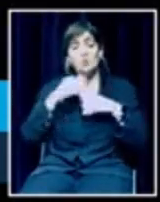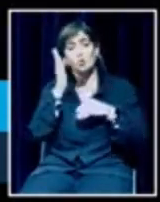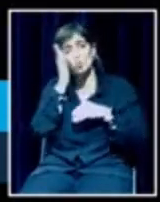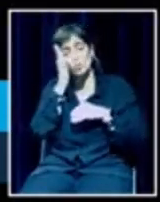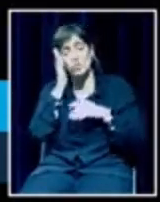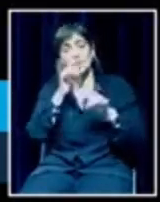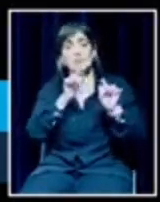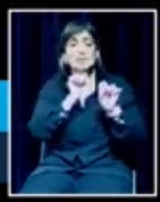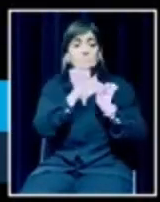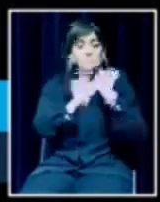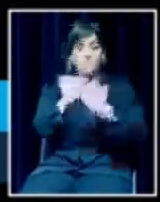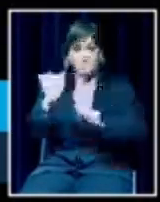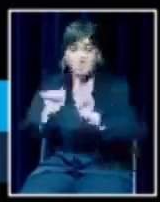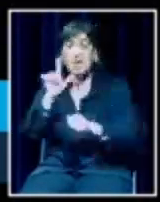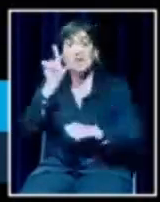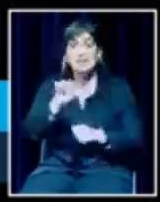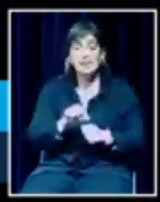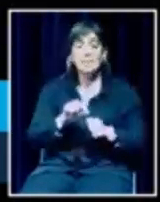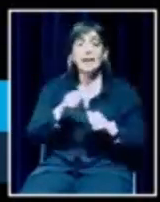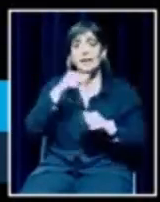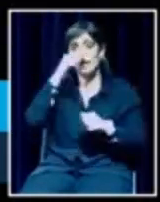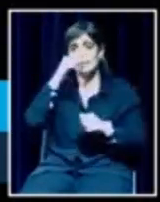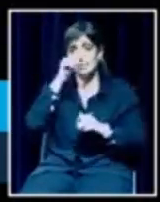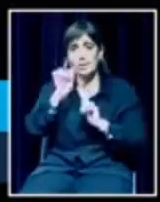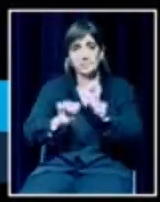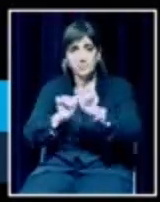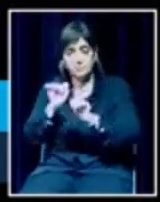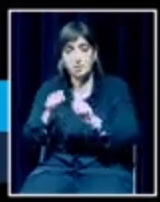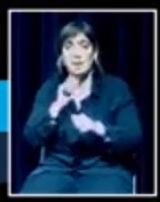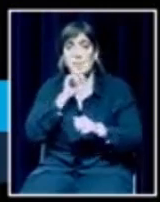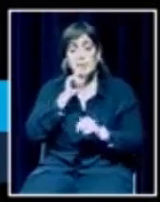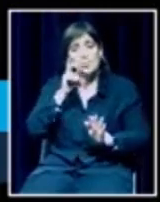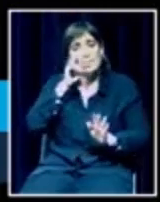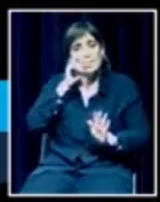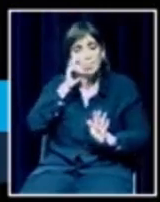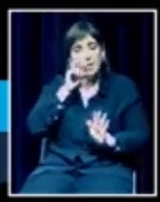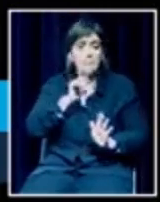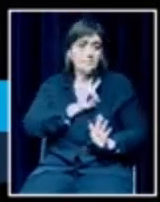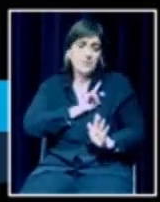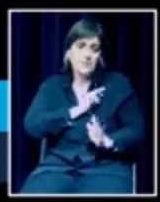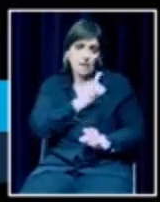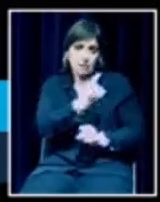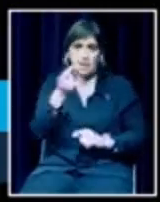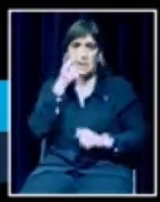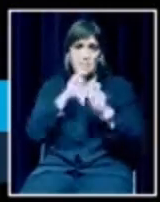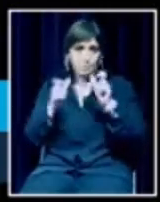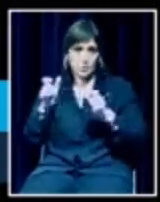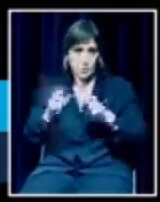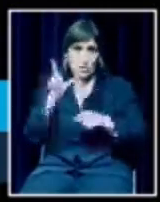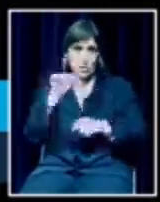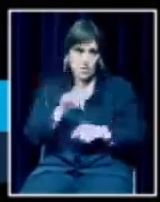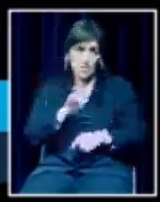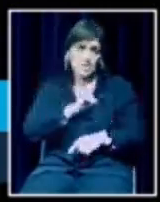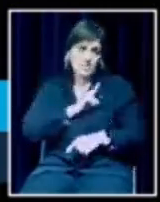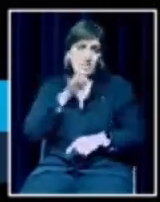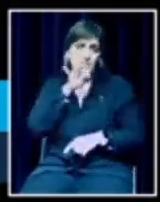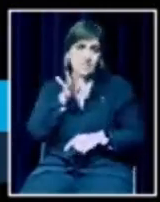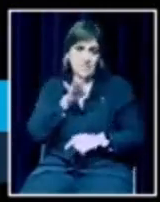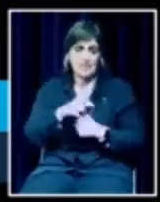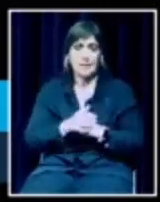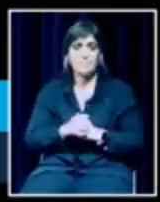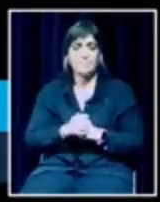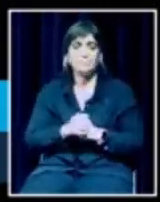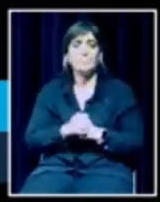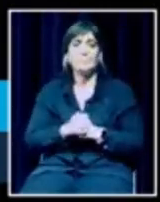diferenciados e instalações sanitárias para preservar a intimidade das pessoas e é para privacidade familiar